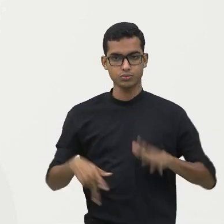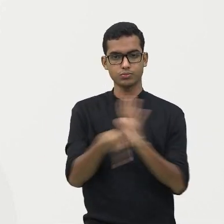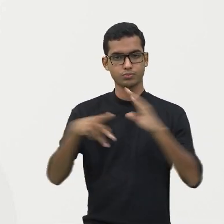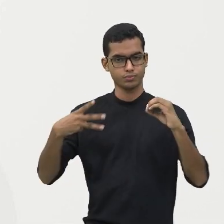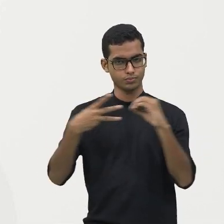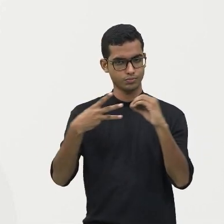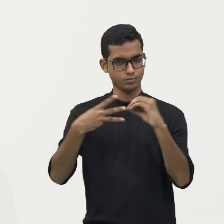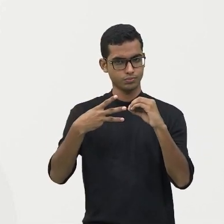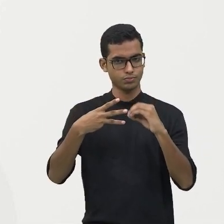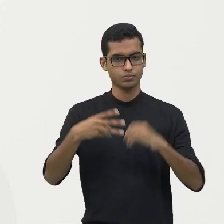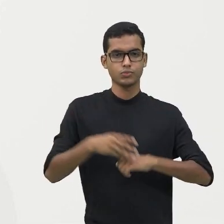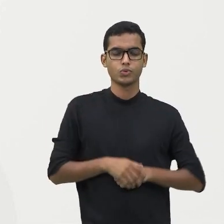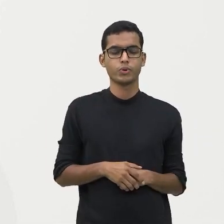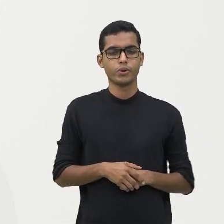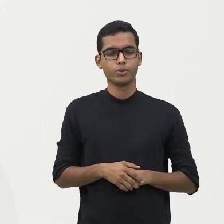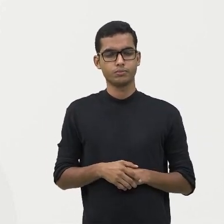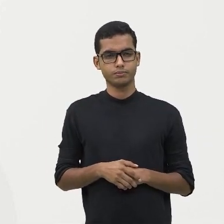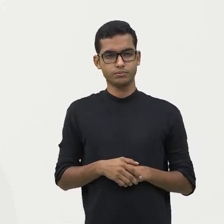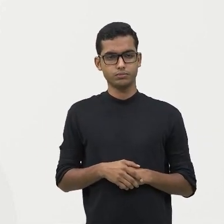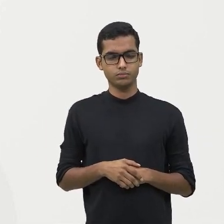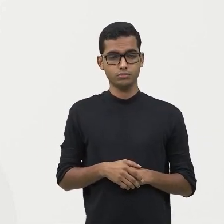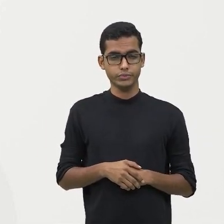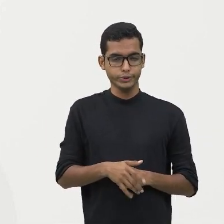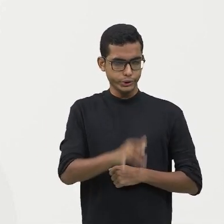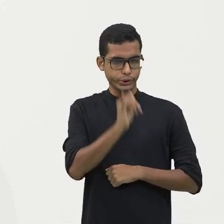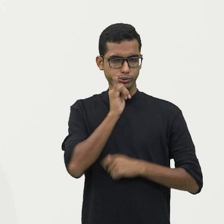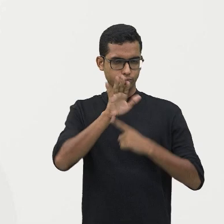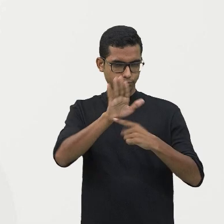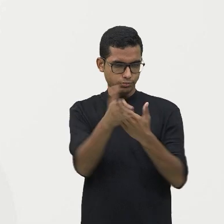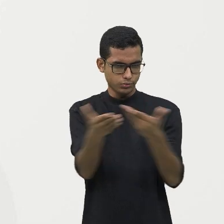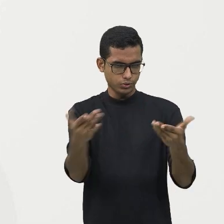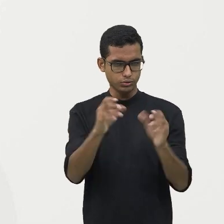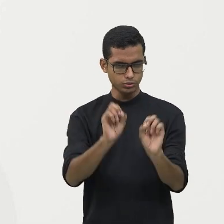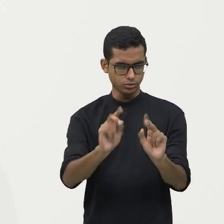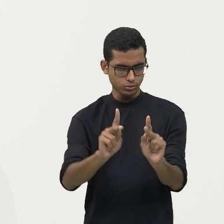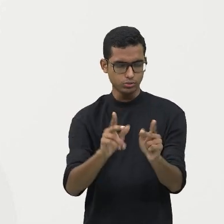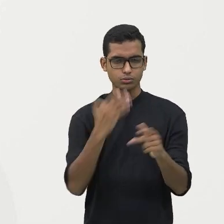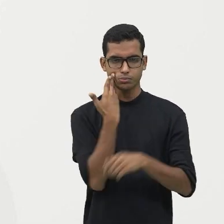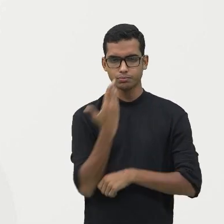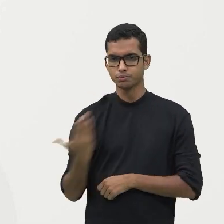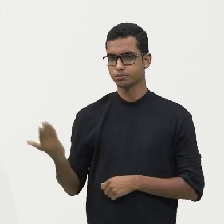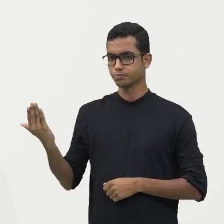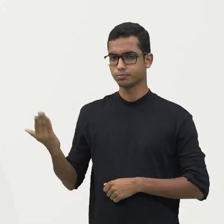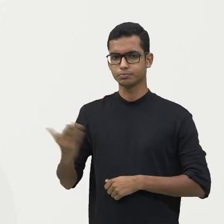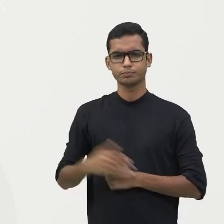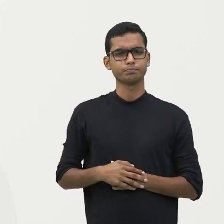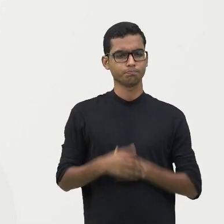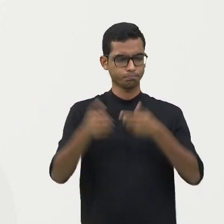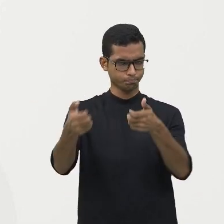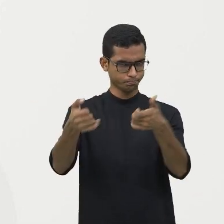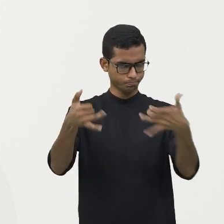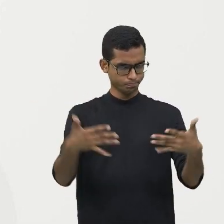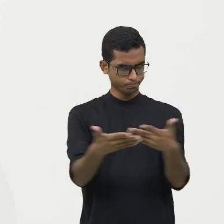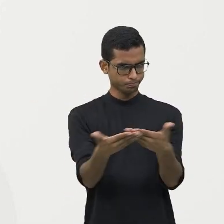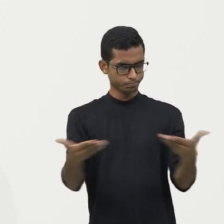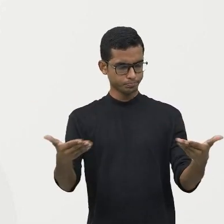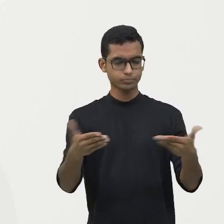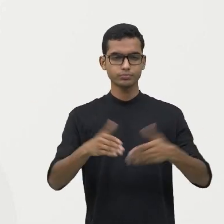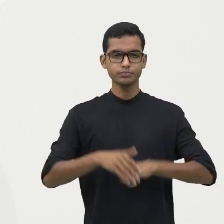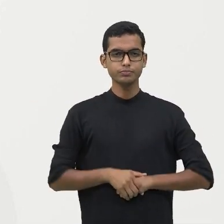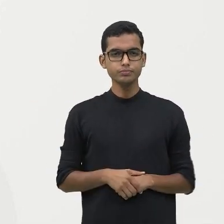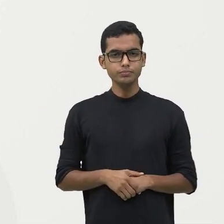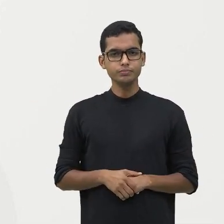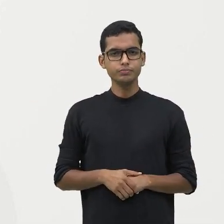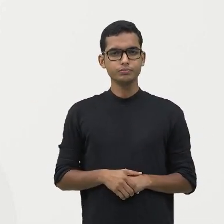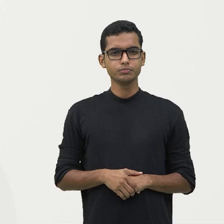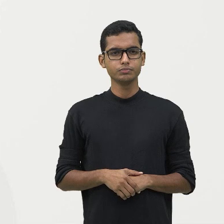novo, gente? Eu vou dar um exemplo e depois eu volto para esse mesmo conceito. Como assim, professora? Olha só. O que